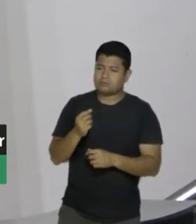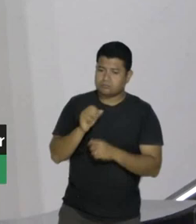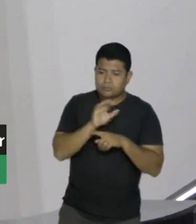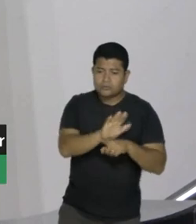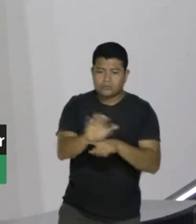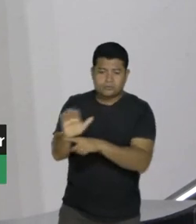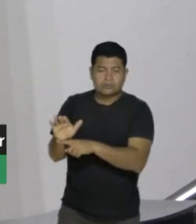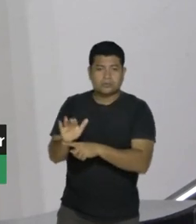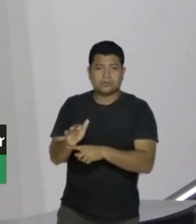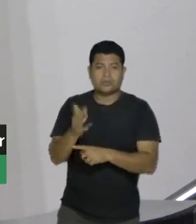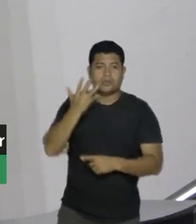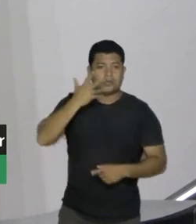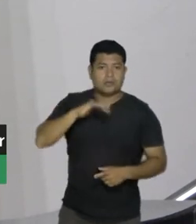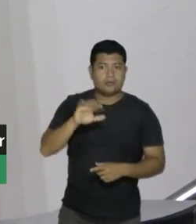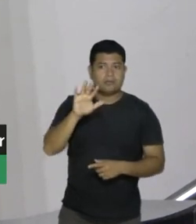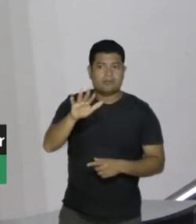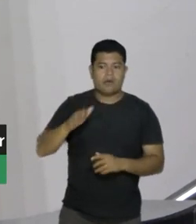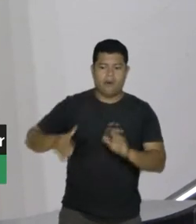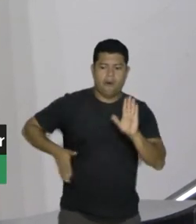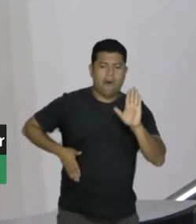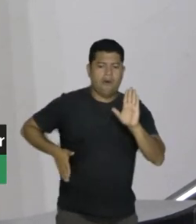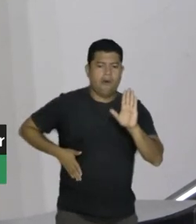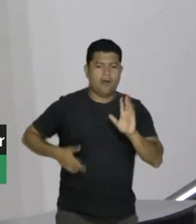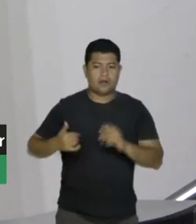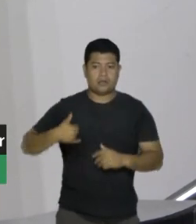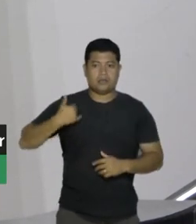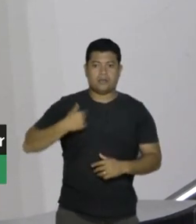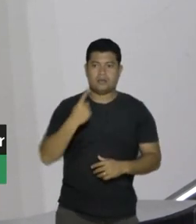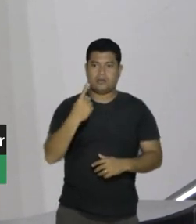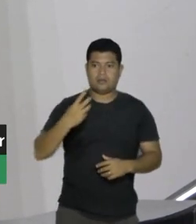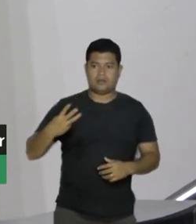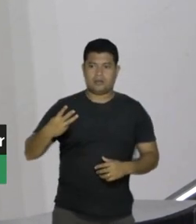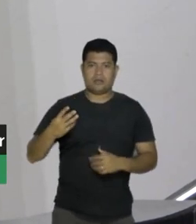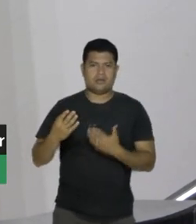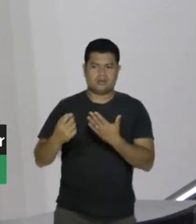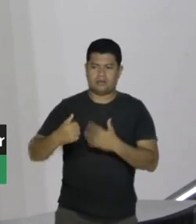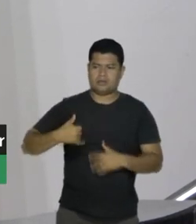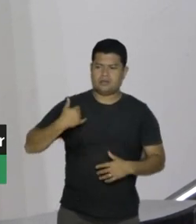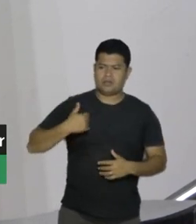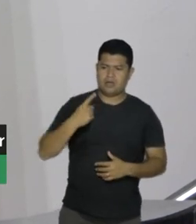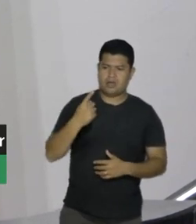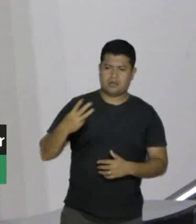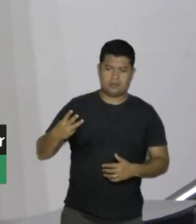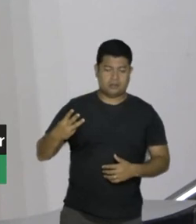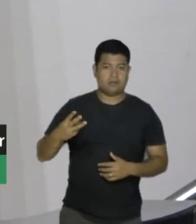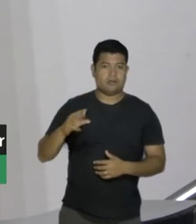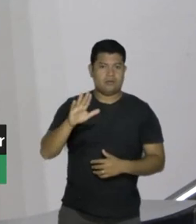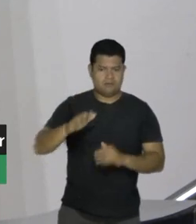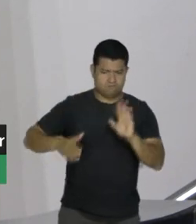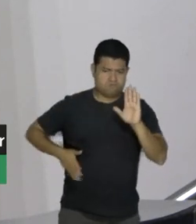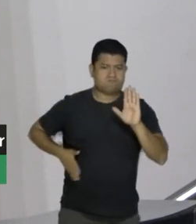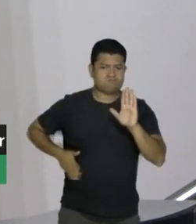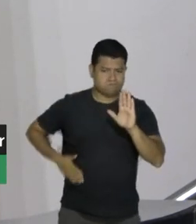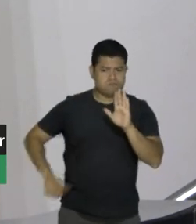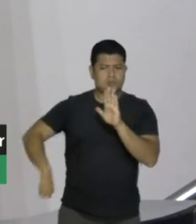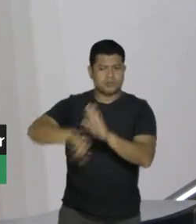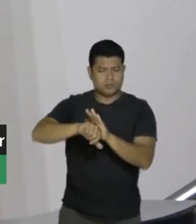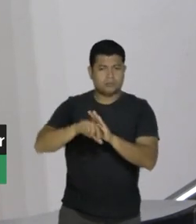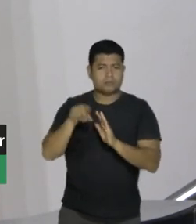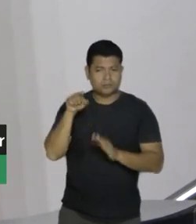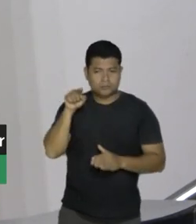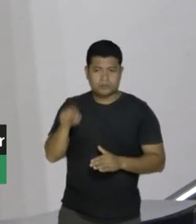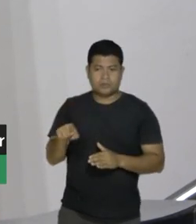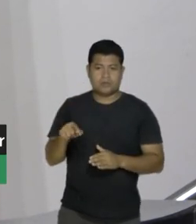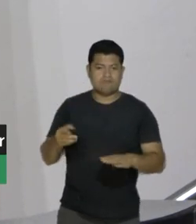de 13 anos porque não é esse é o termo que ele tem que ser tratado o marginal vagabundo invadiu a escola